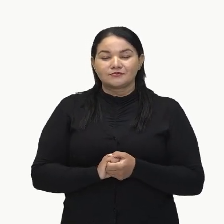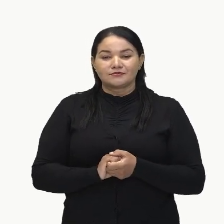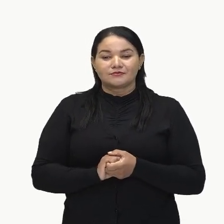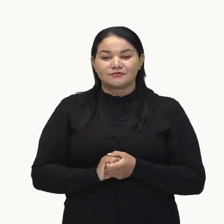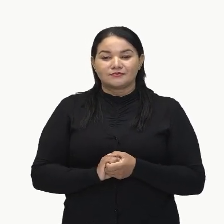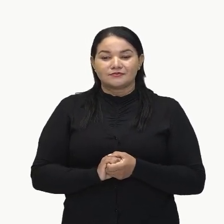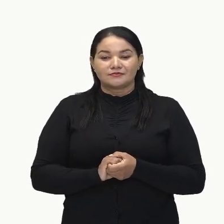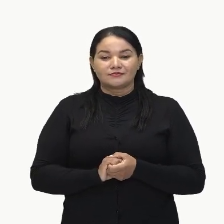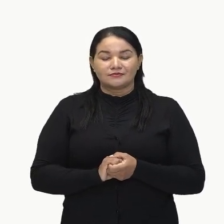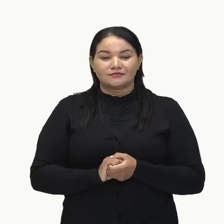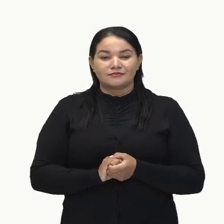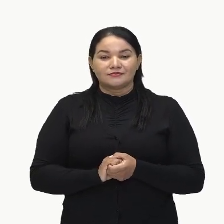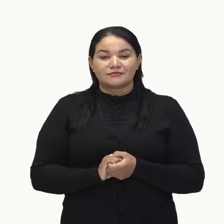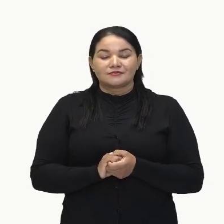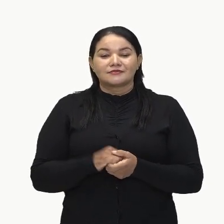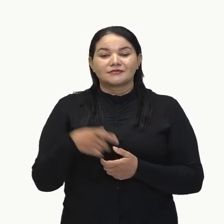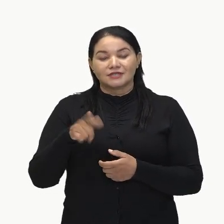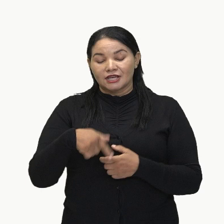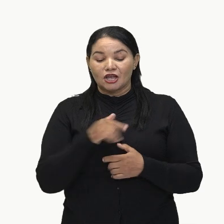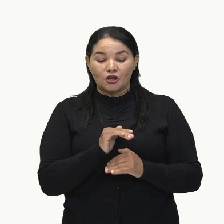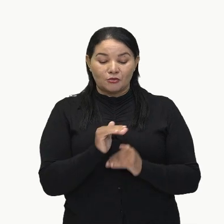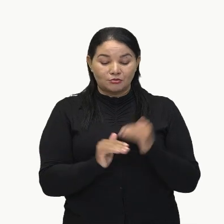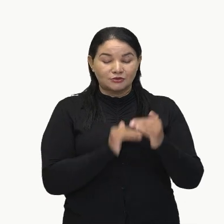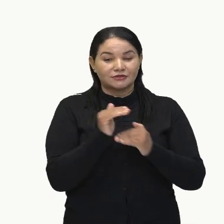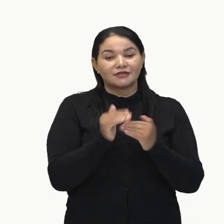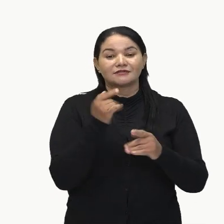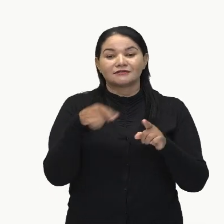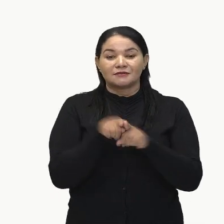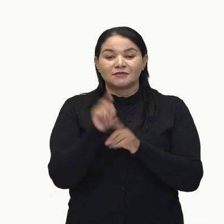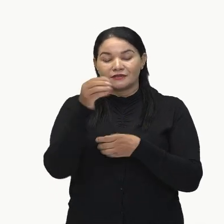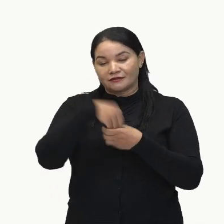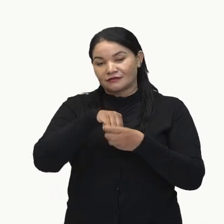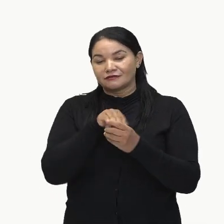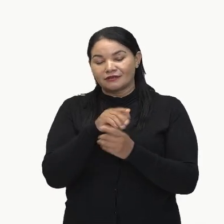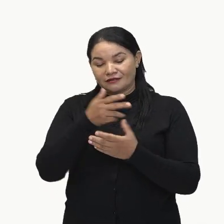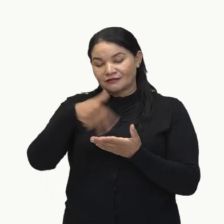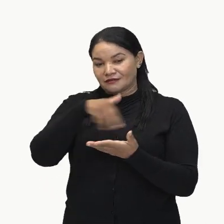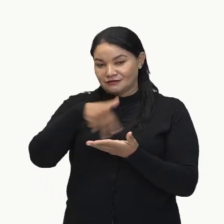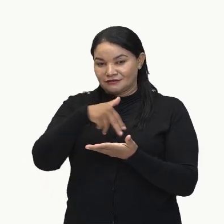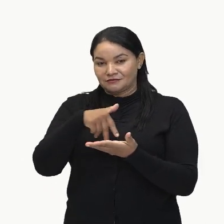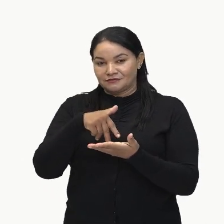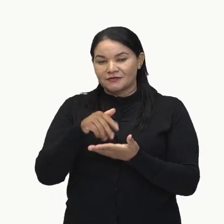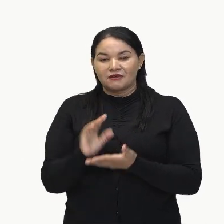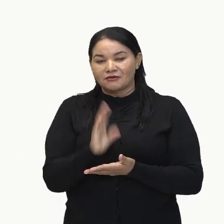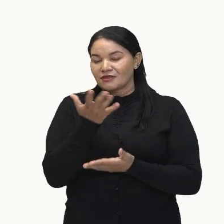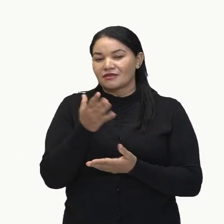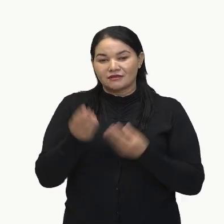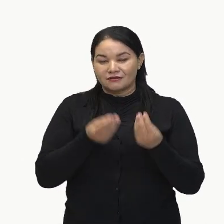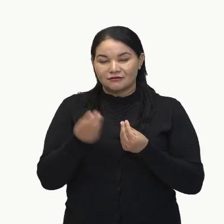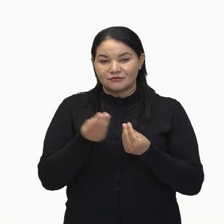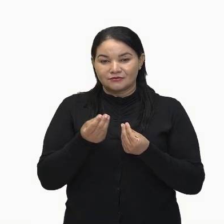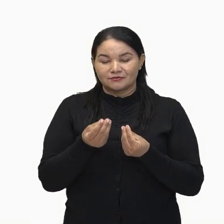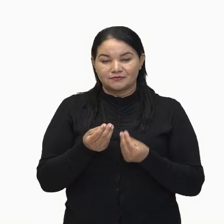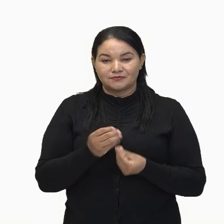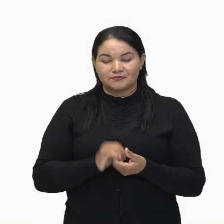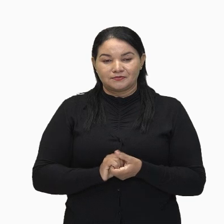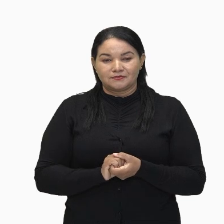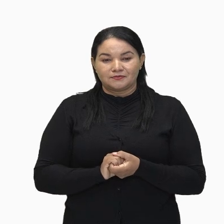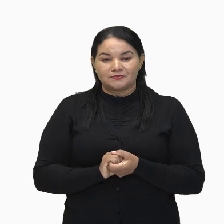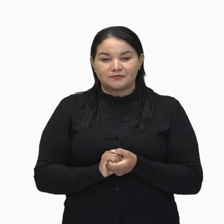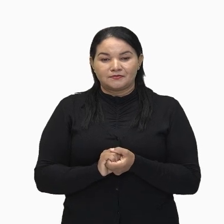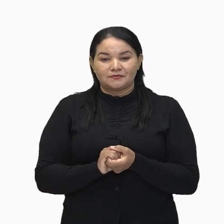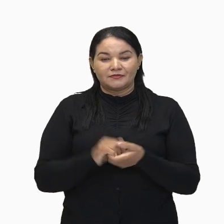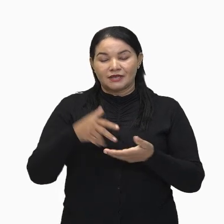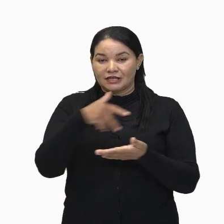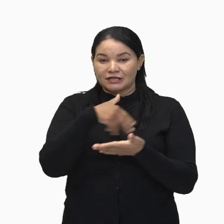é o processo que nós usamos também na dança. Como isso ocorre? A dança é uma